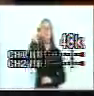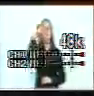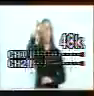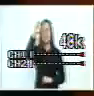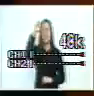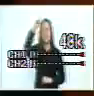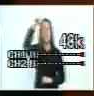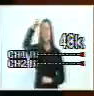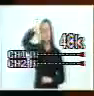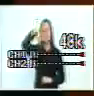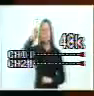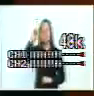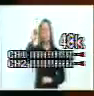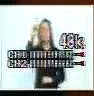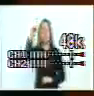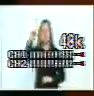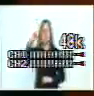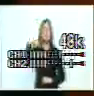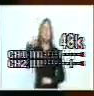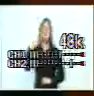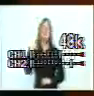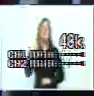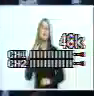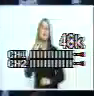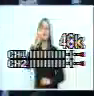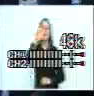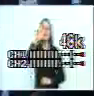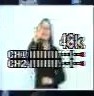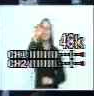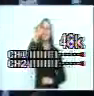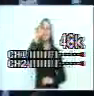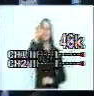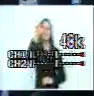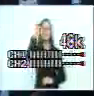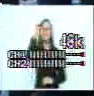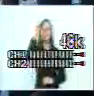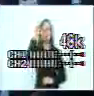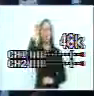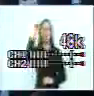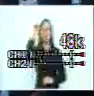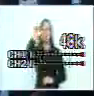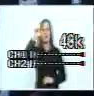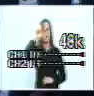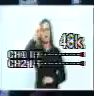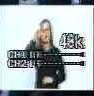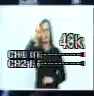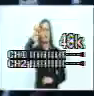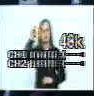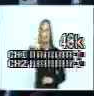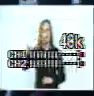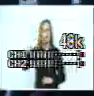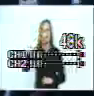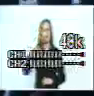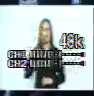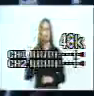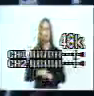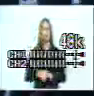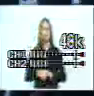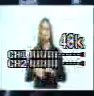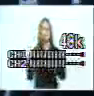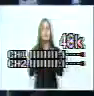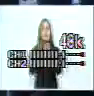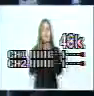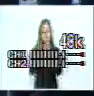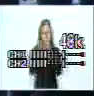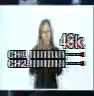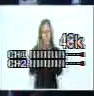Ronivon e vereador Geraldo Luiz Andrade. Também compondo aqui